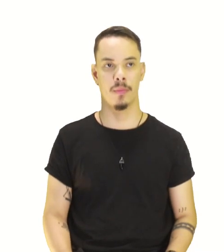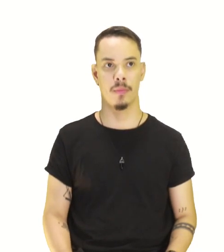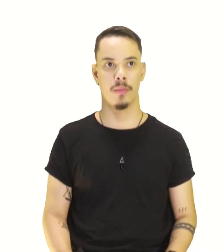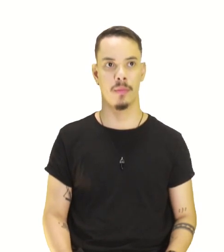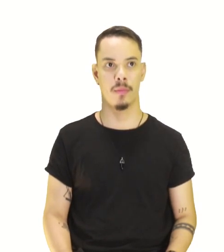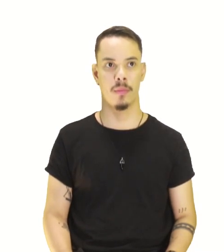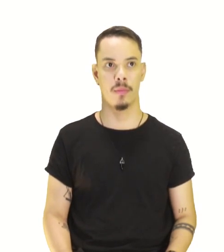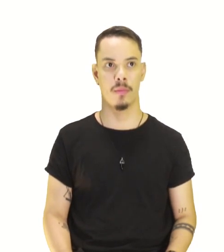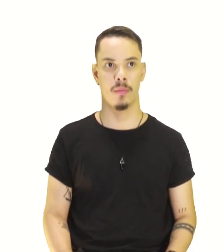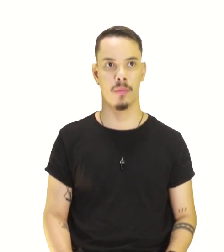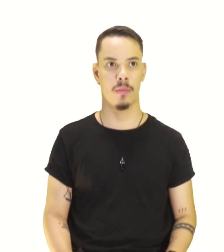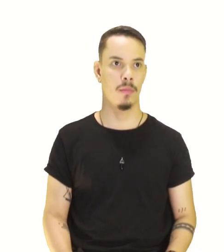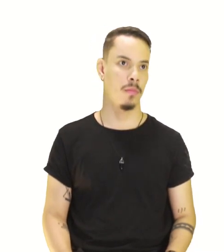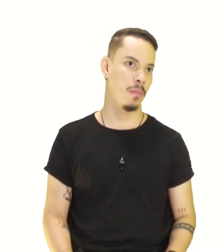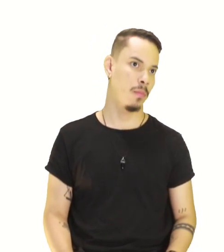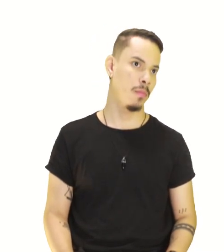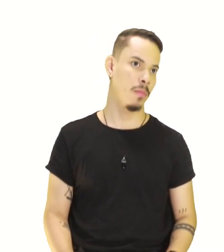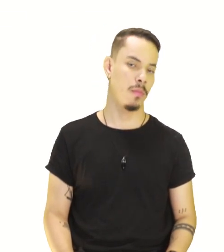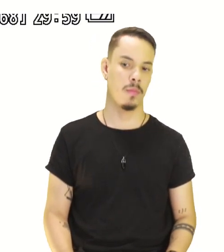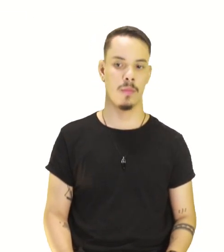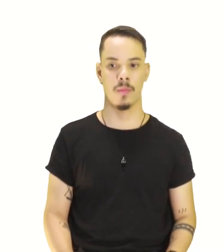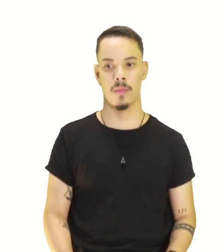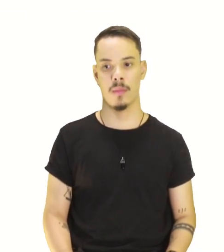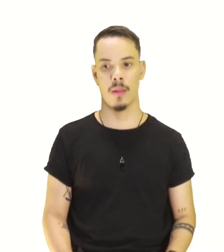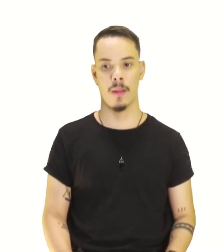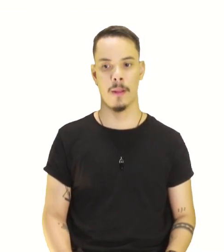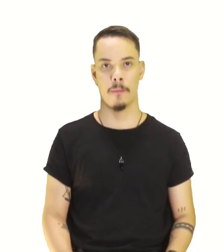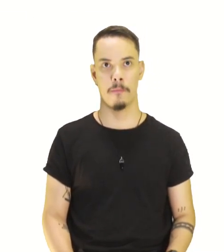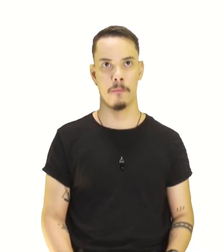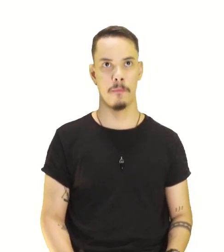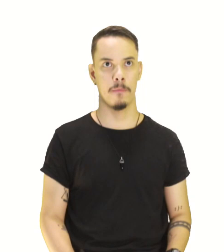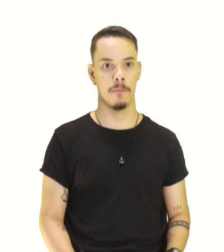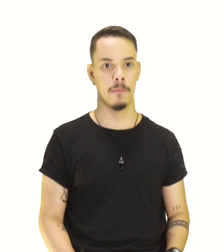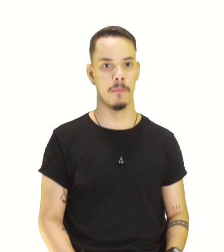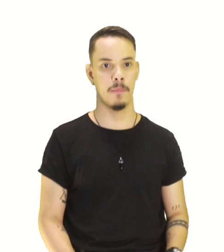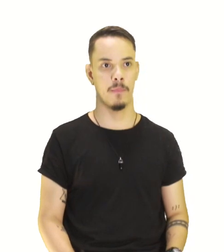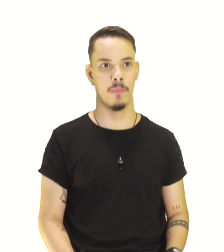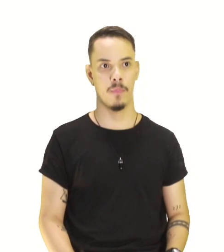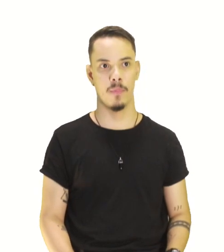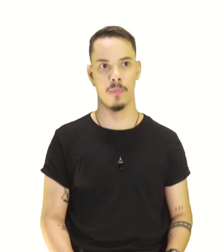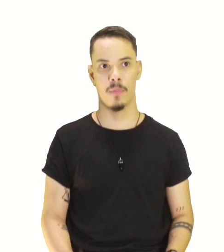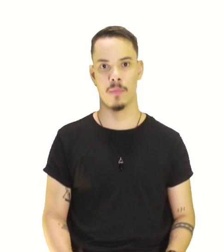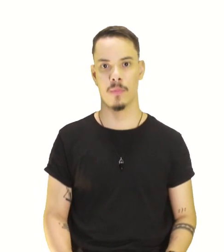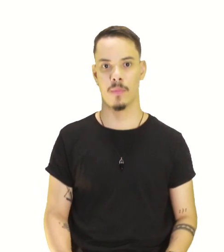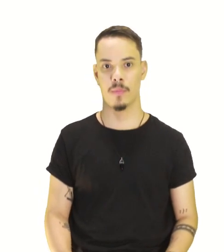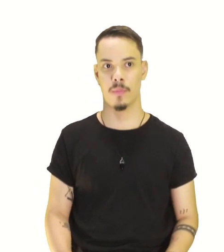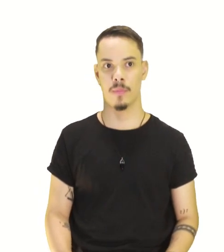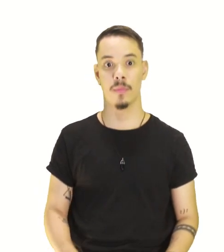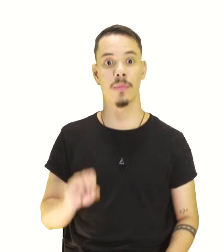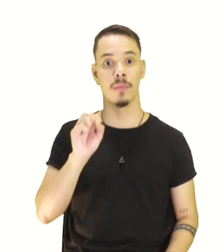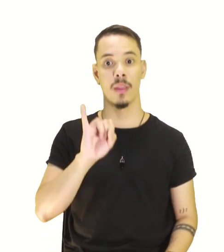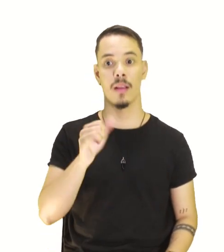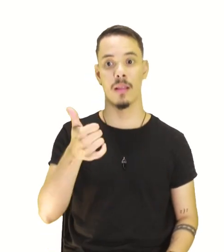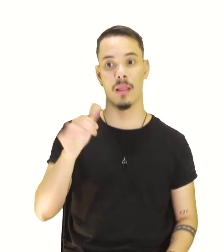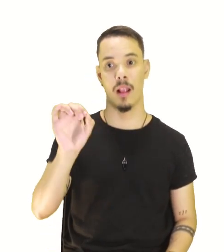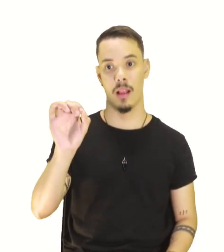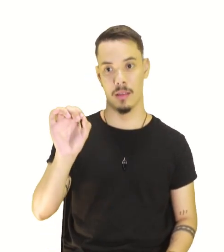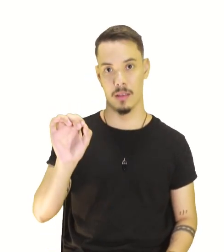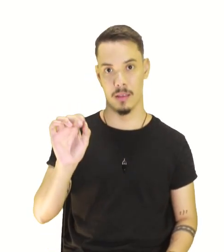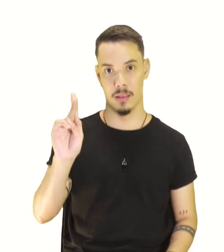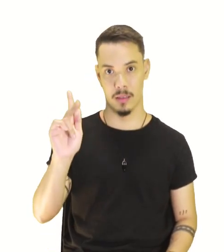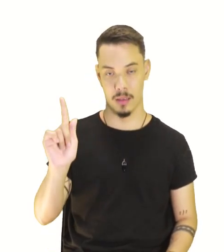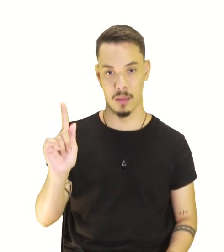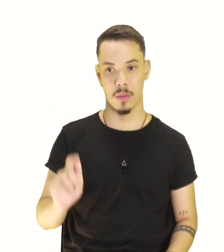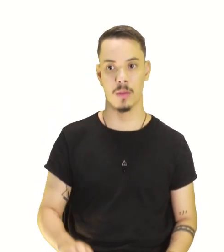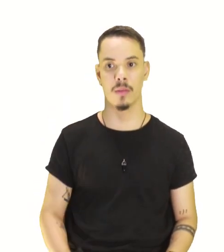forem 2 quilos, Ah, então vão ser o dobro, 24 quilos, não é isso? Litros, né? Litros. E se forem 10 quilos? Bom, se